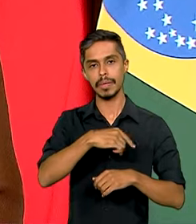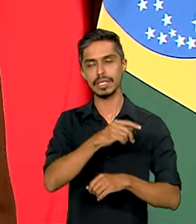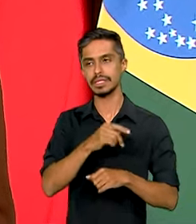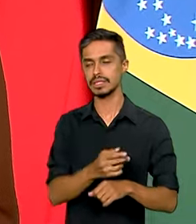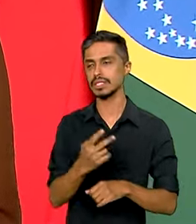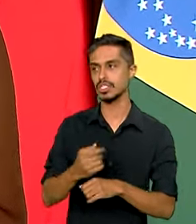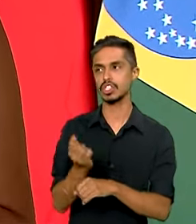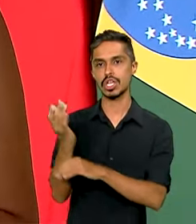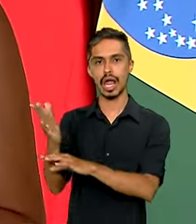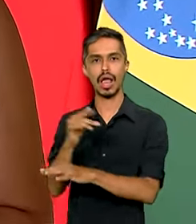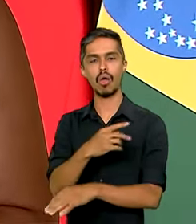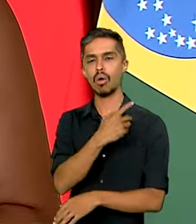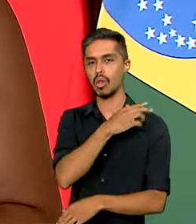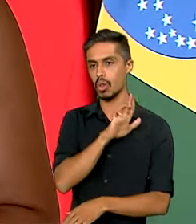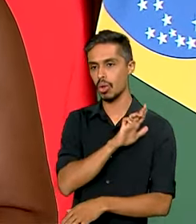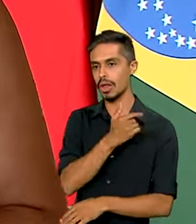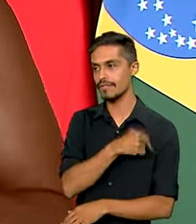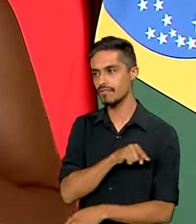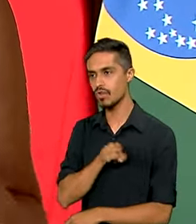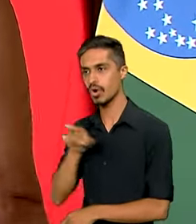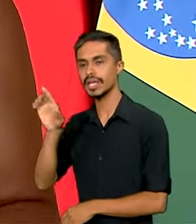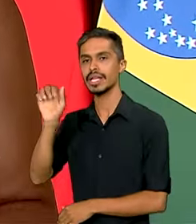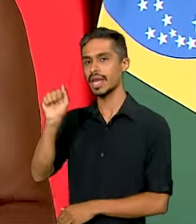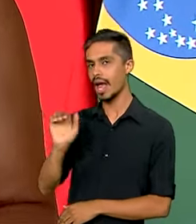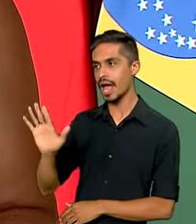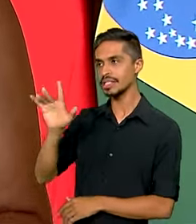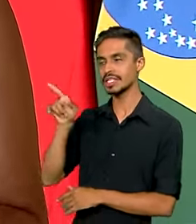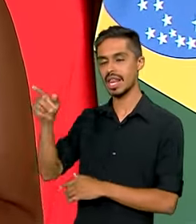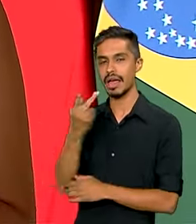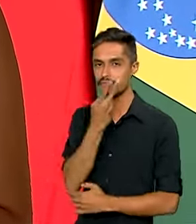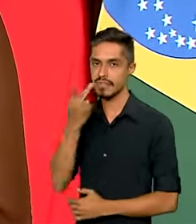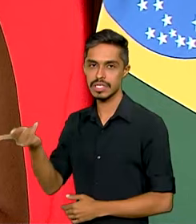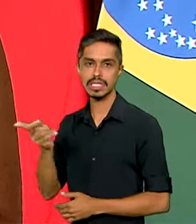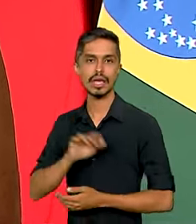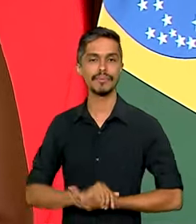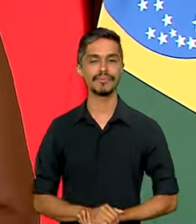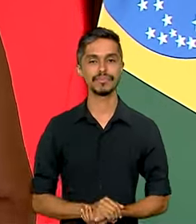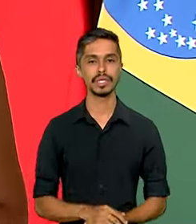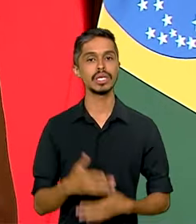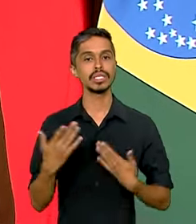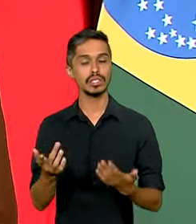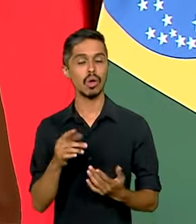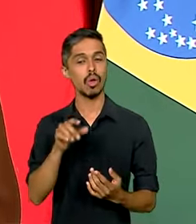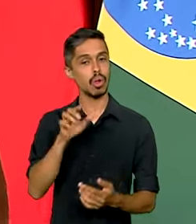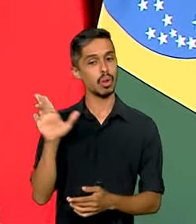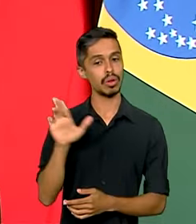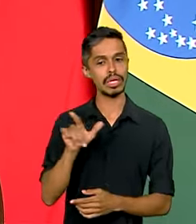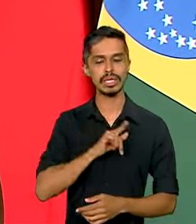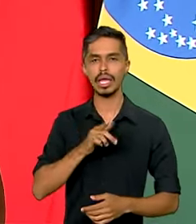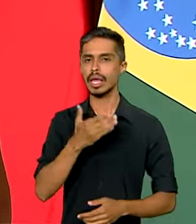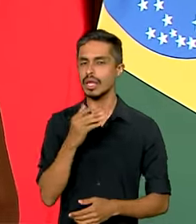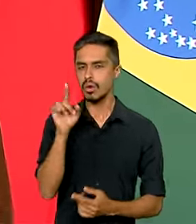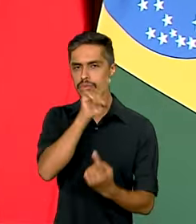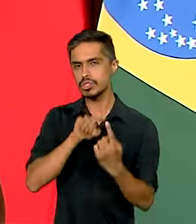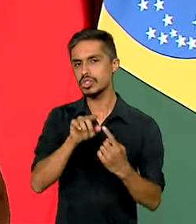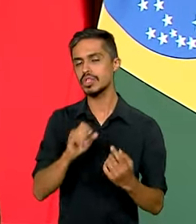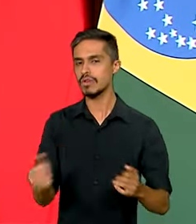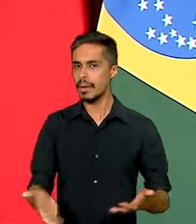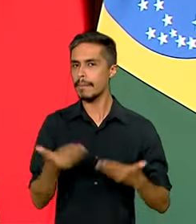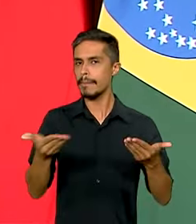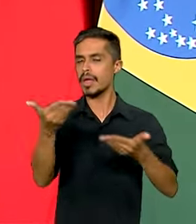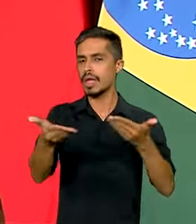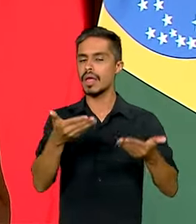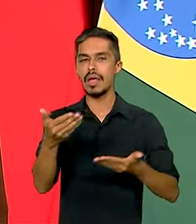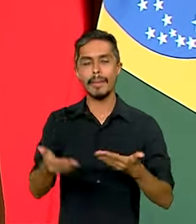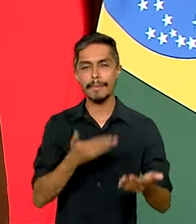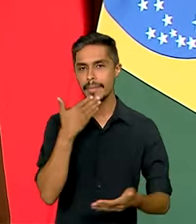asiático. Desde que assumiu o mandato, Lula tem a meta de melhorar as relações internacionais do Brasil e fortalecer